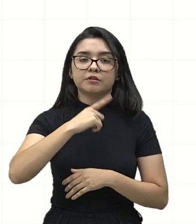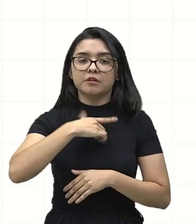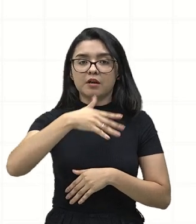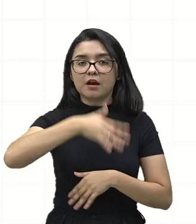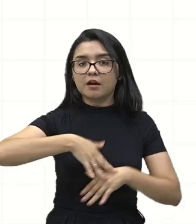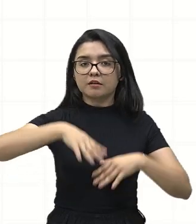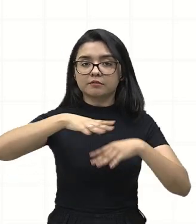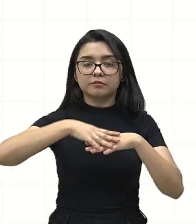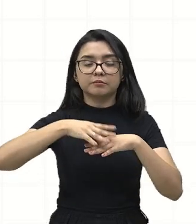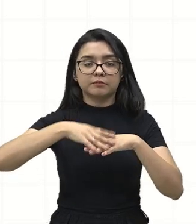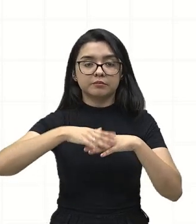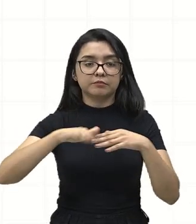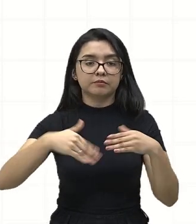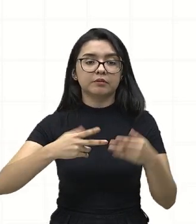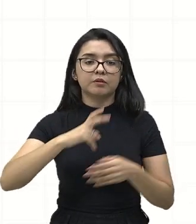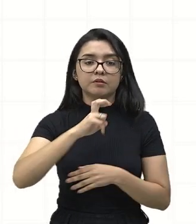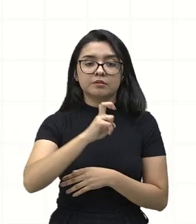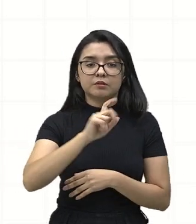aqui,